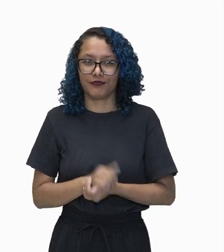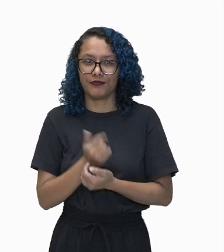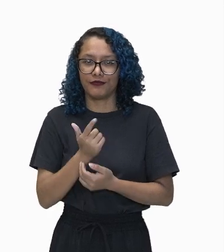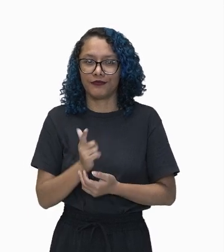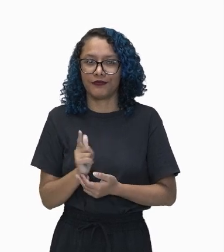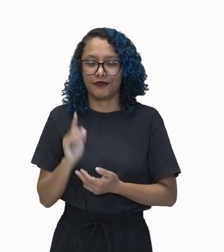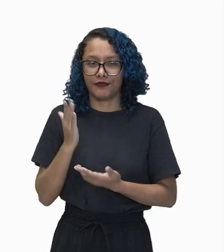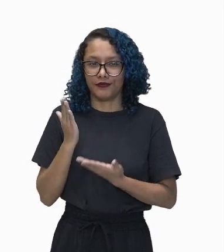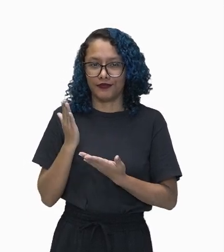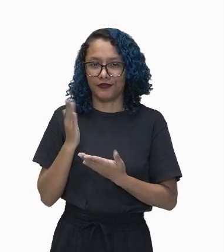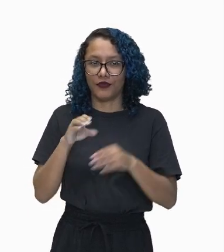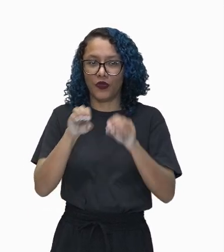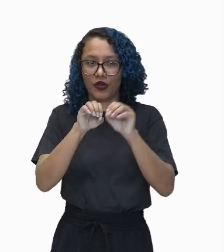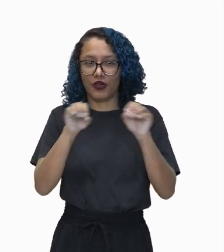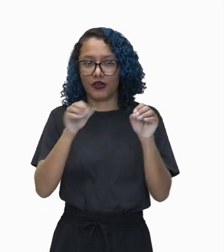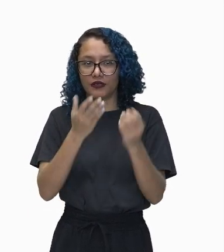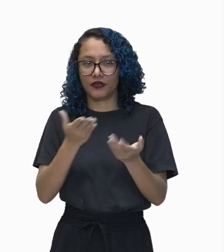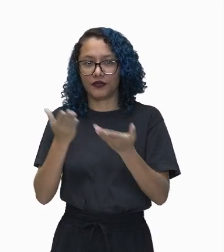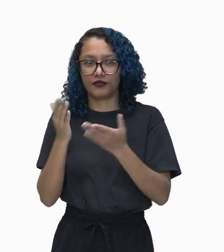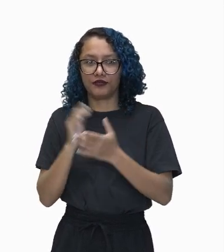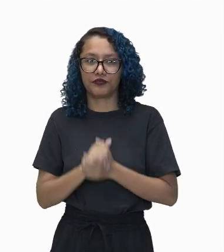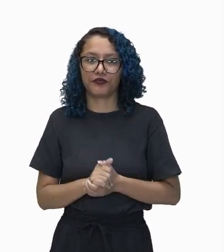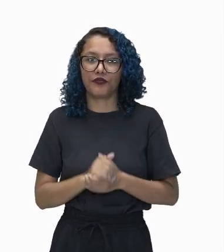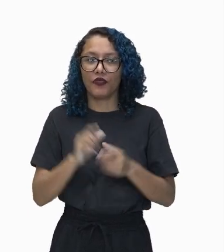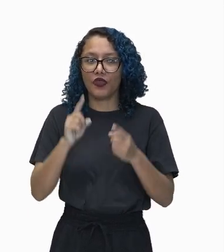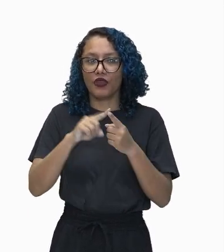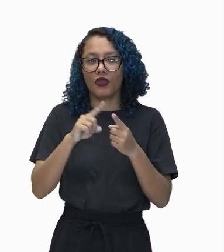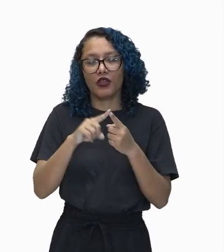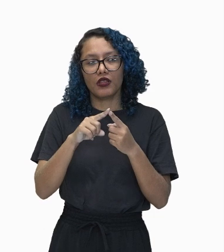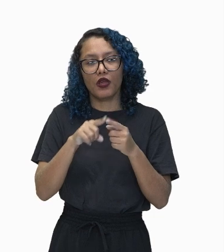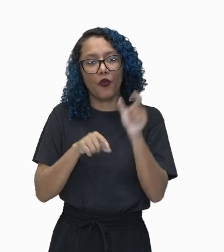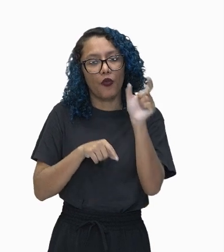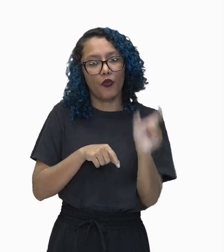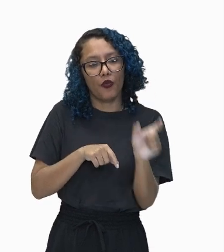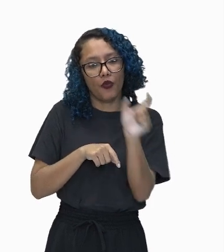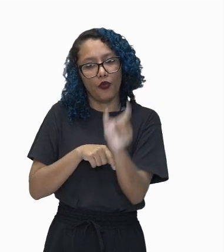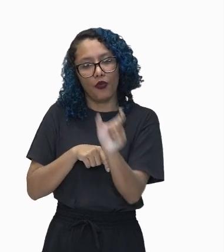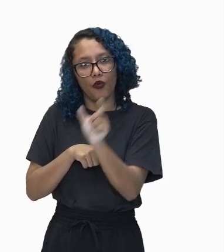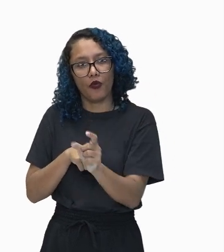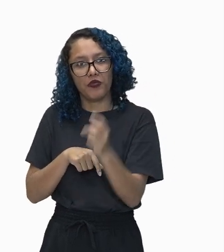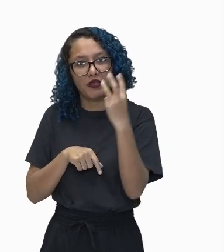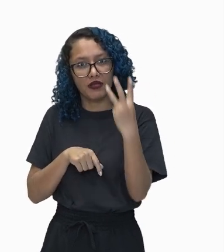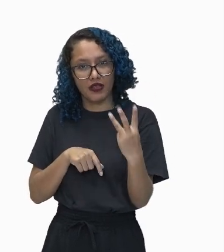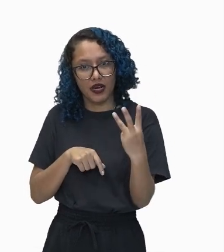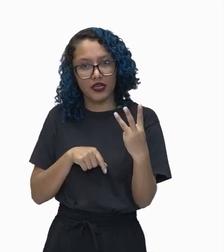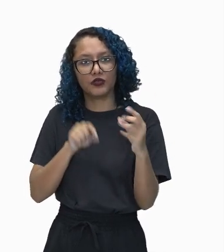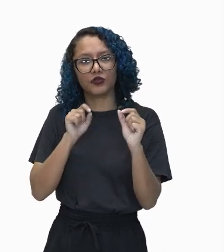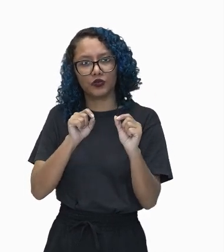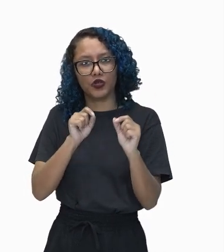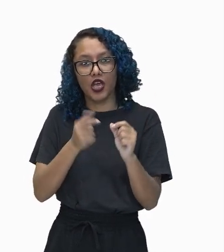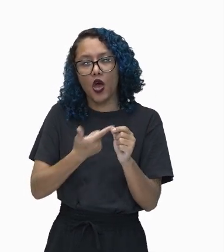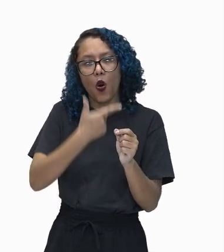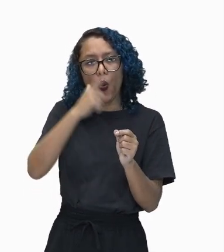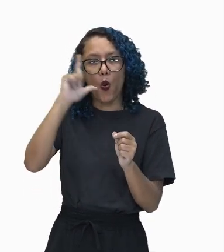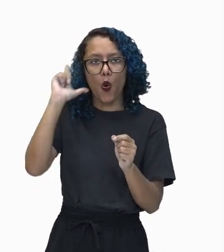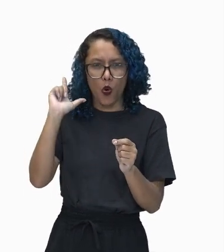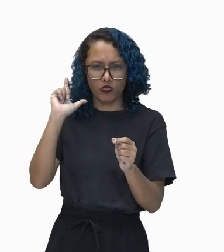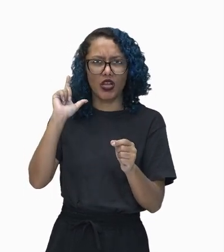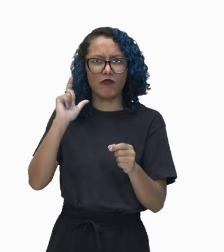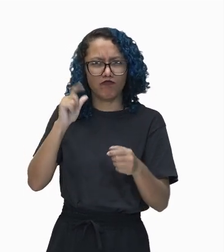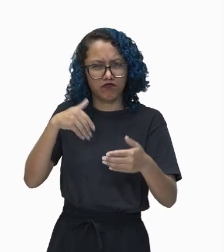Prosseguindo, olha aí. Gabigol, Pedro e Arrascaeta jogaram muito ontem. Eu acho que 2 aí não jogaram,